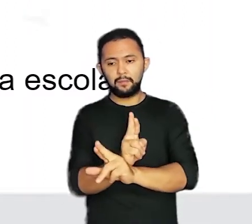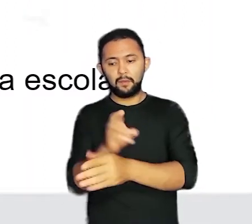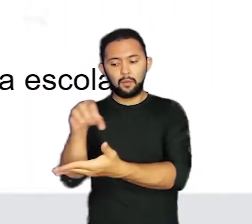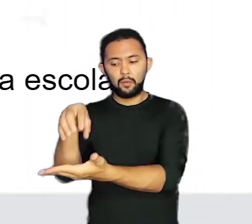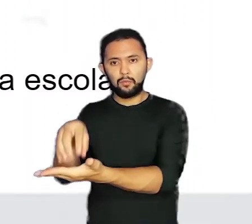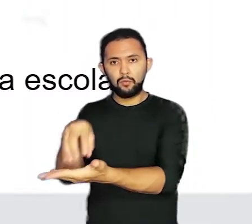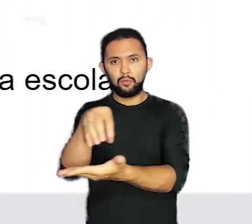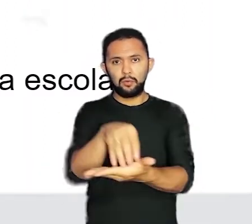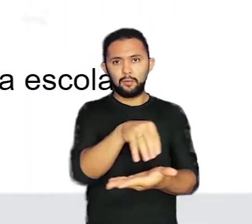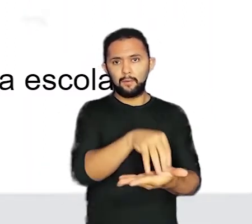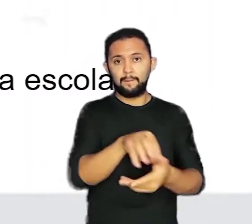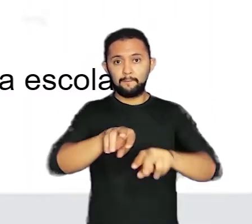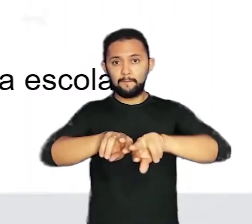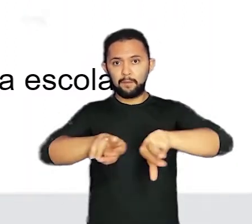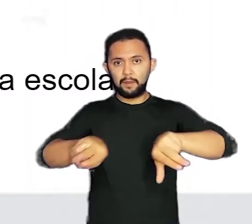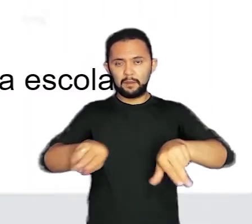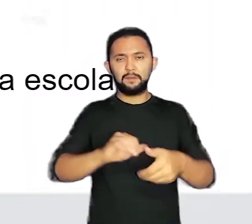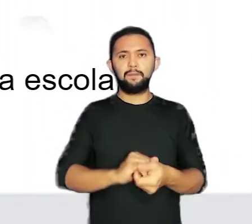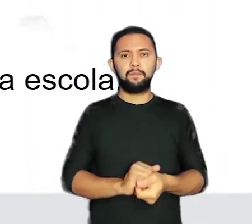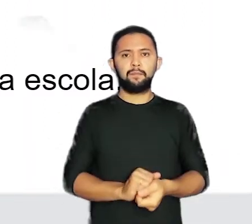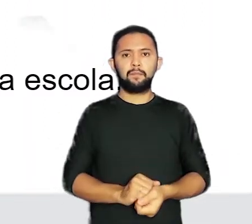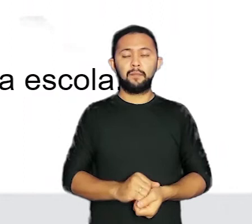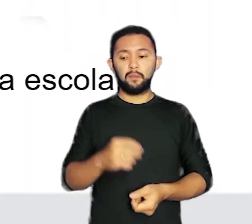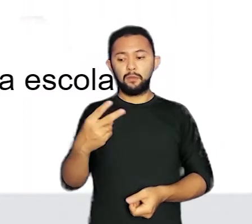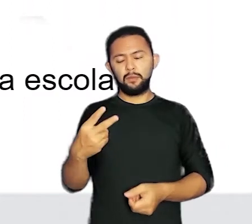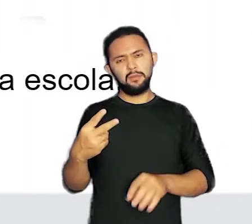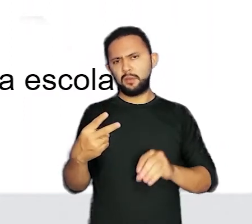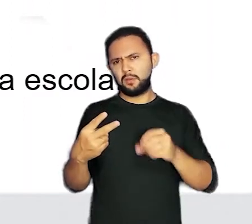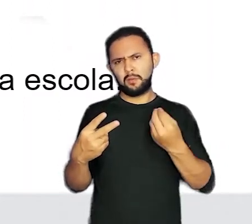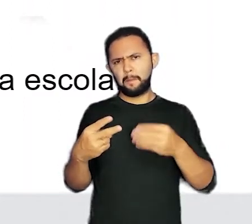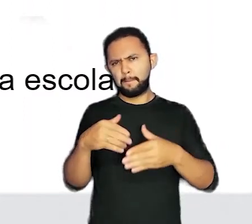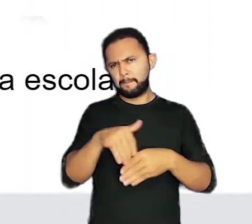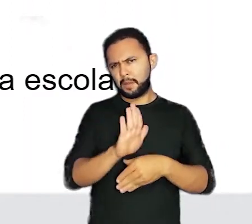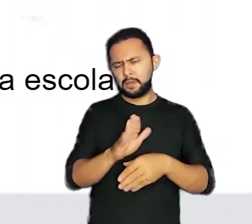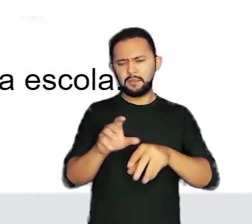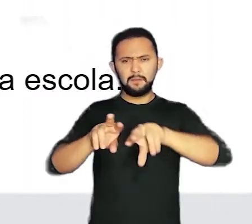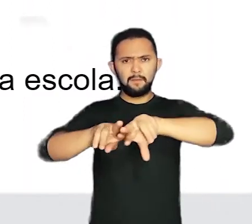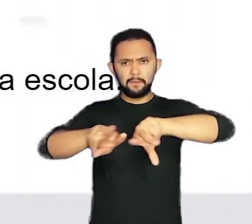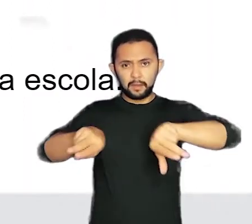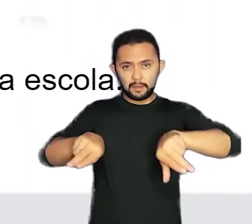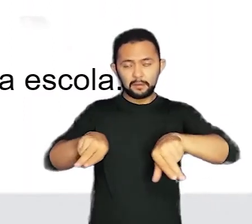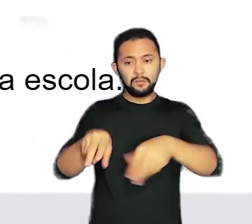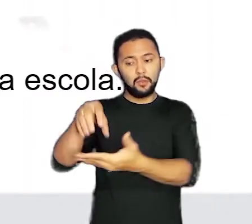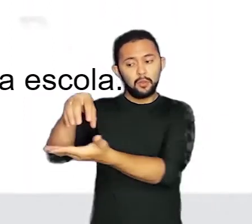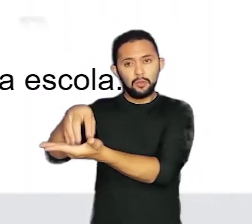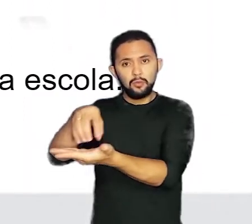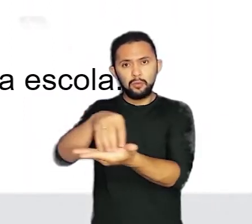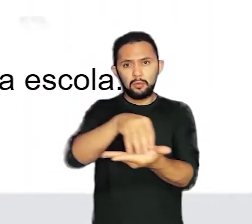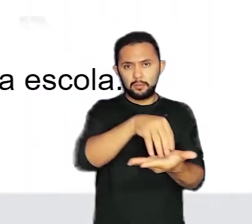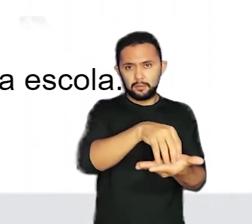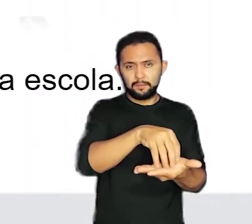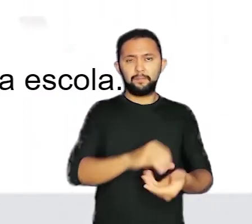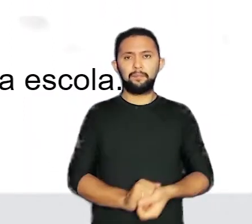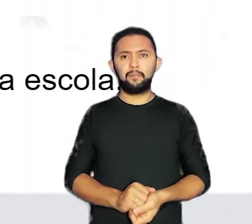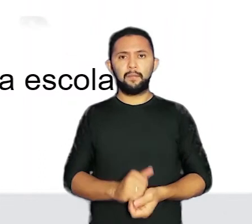núcleo. O sujeito composto vão fazer referência a 2 ou mais, tá? 2, 3, 4, 10, enfim.